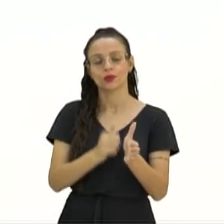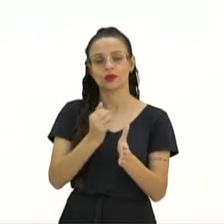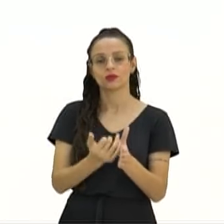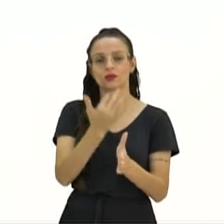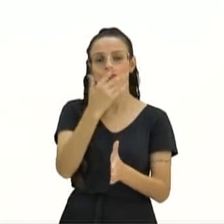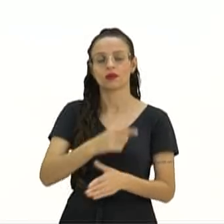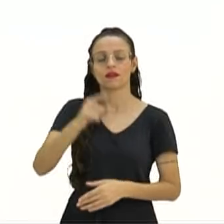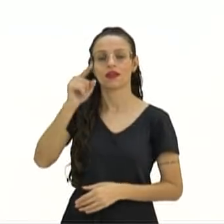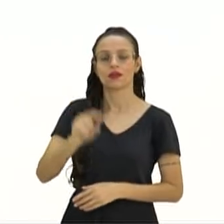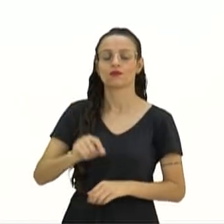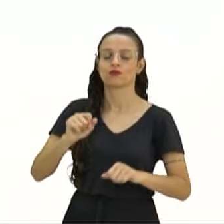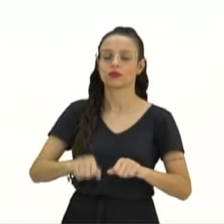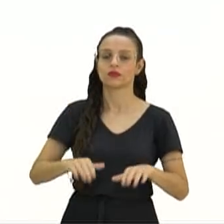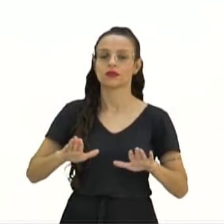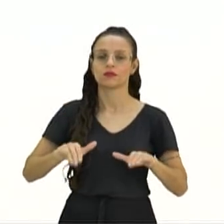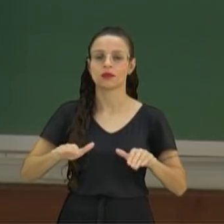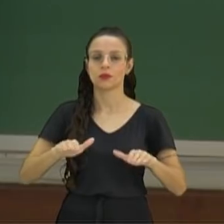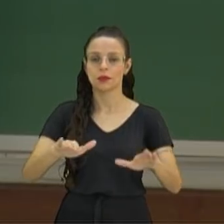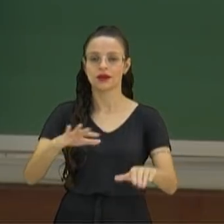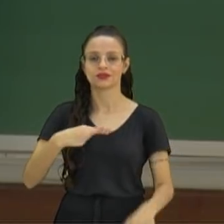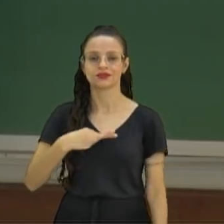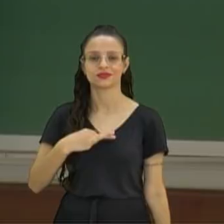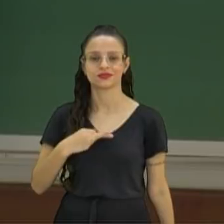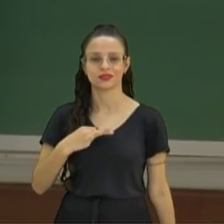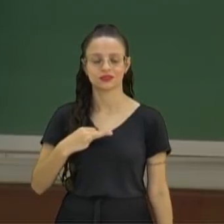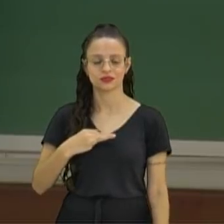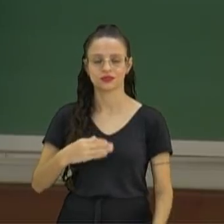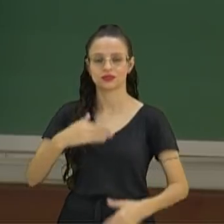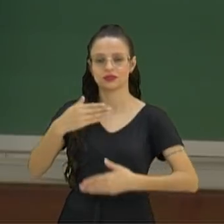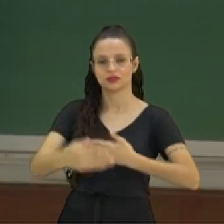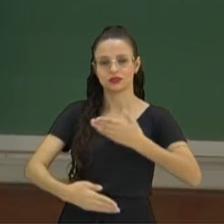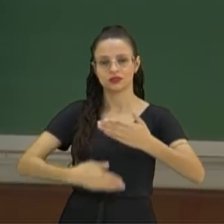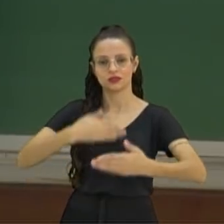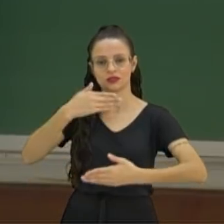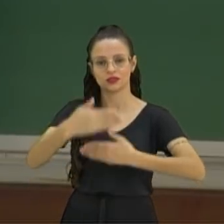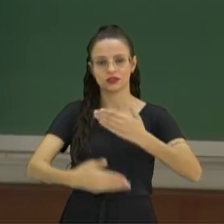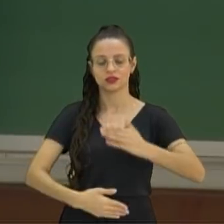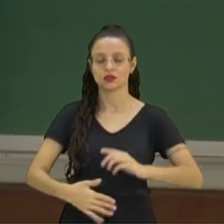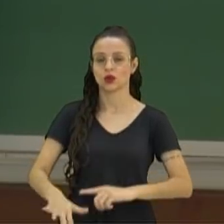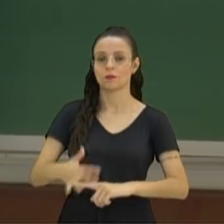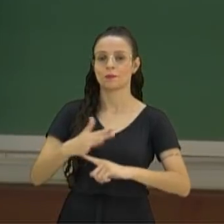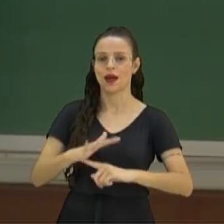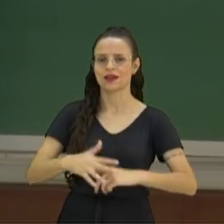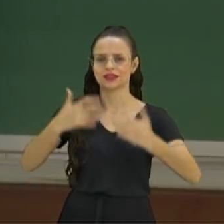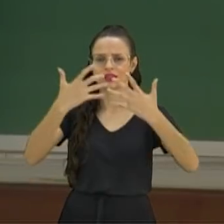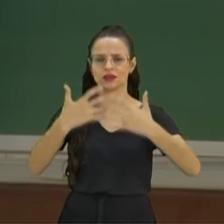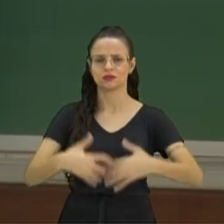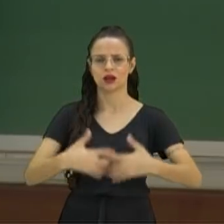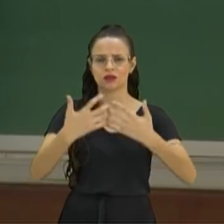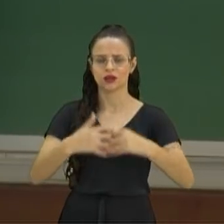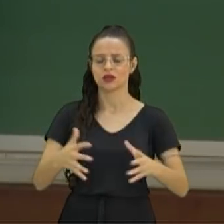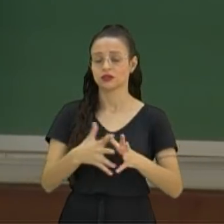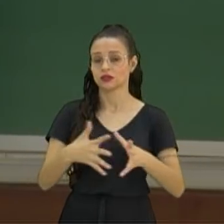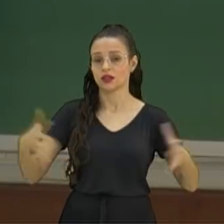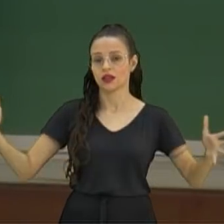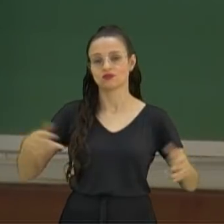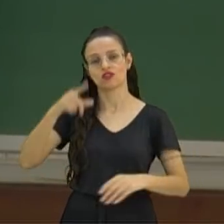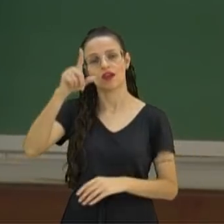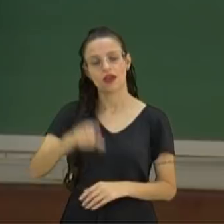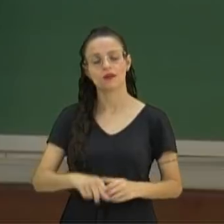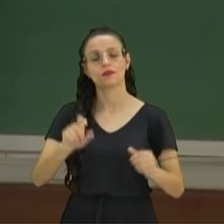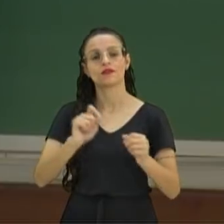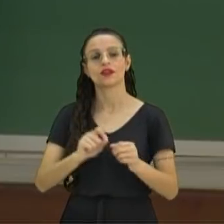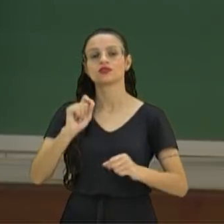as primeiras fábricas. Então, as primeiras fábricas com máquinas, com uma estrutura enorme ali, era para